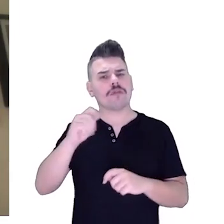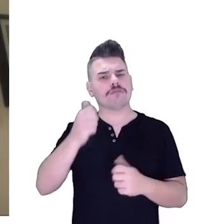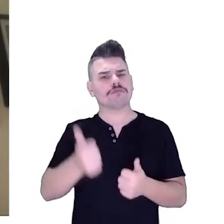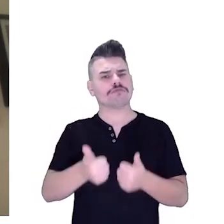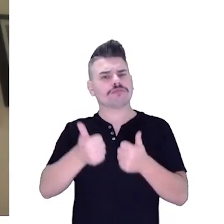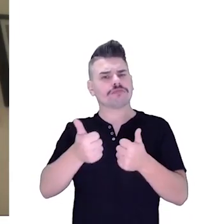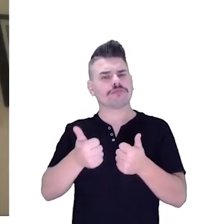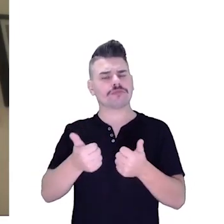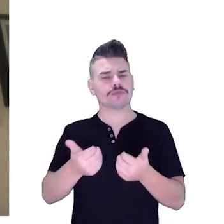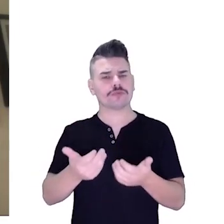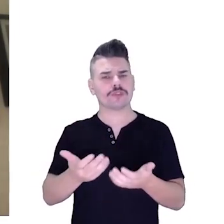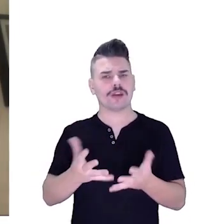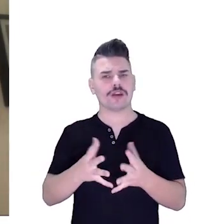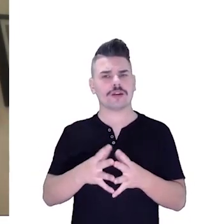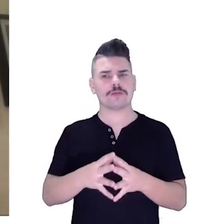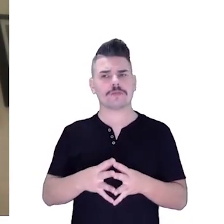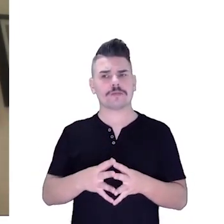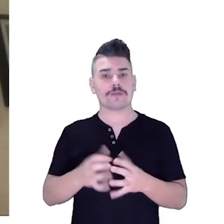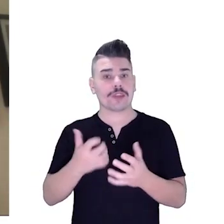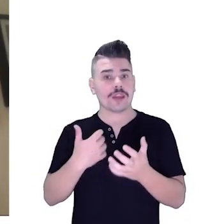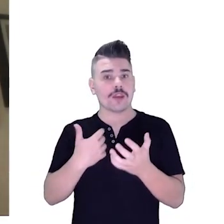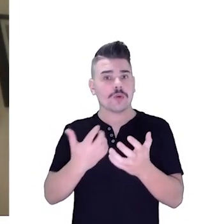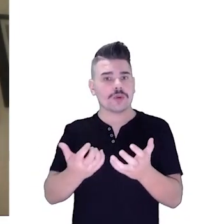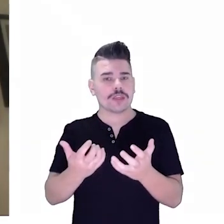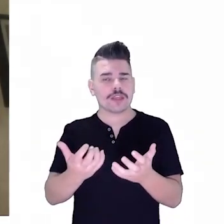futuro viável.